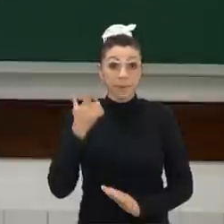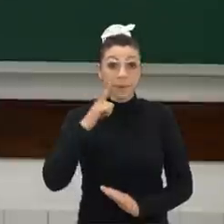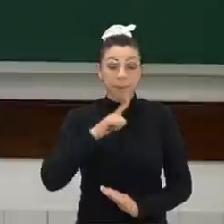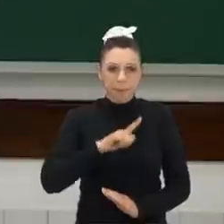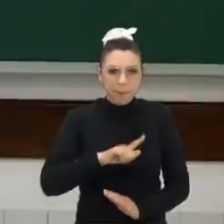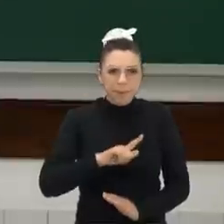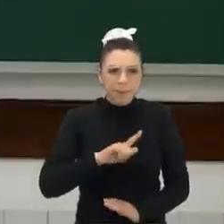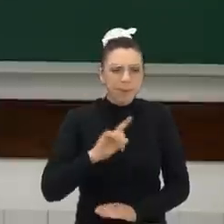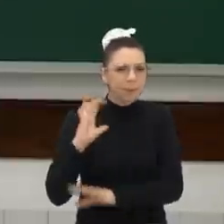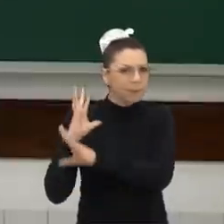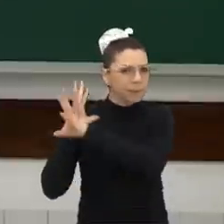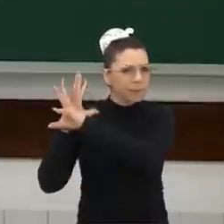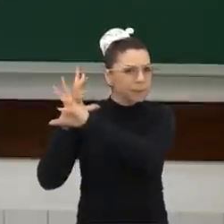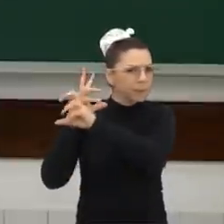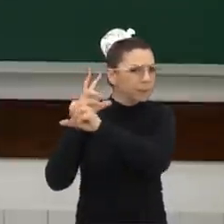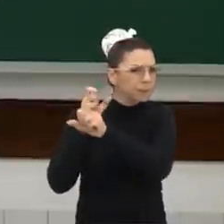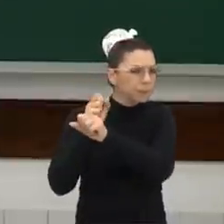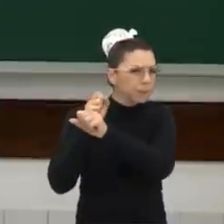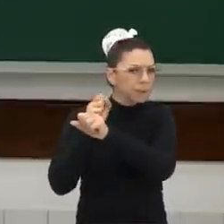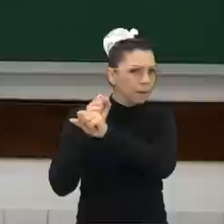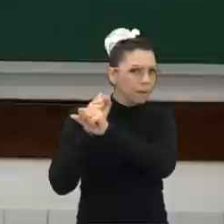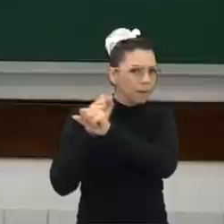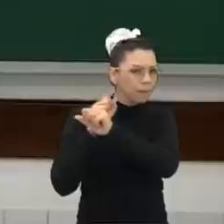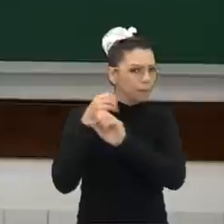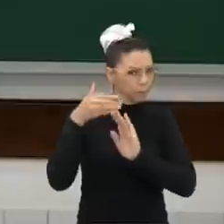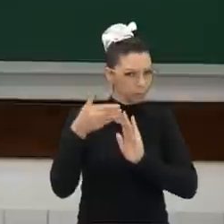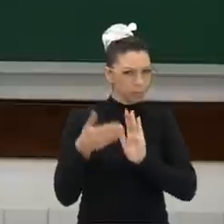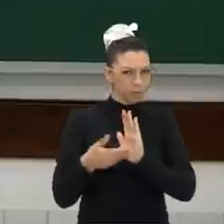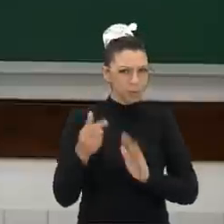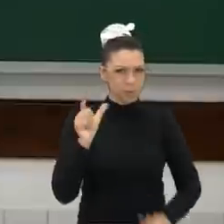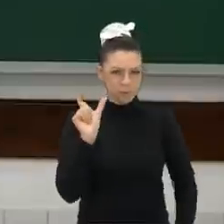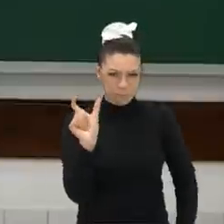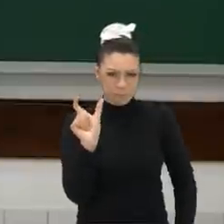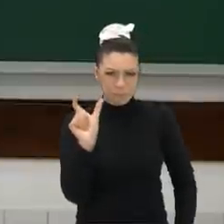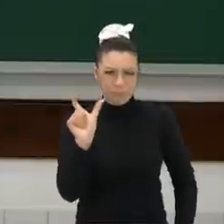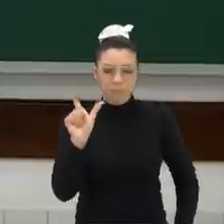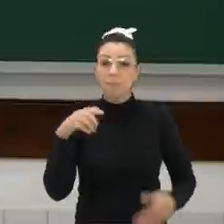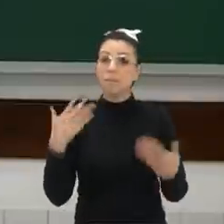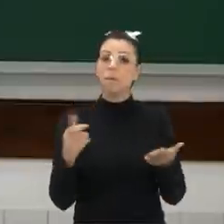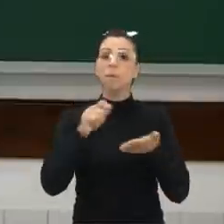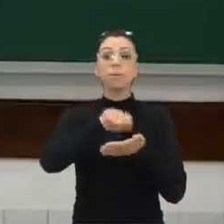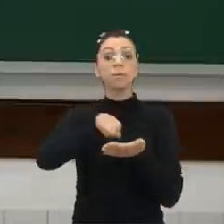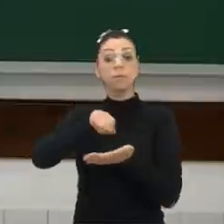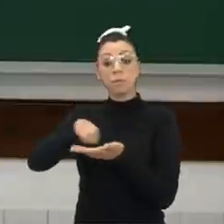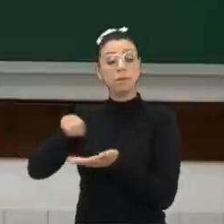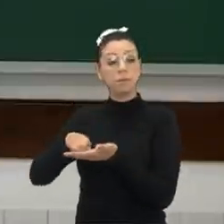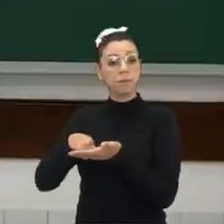Conseguiu lembrar todas as palavrinhas? E na hora de escrever, você